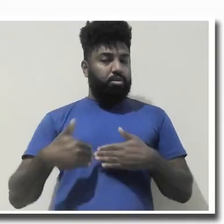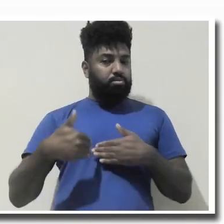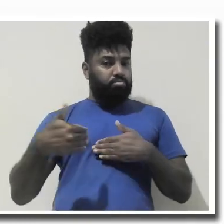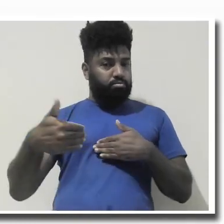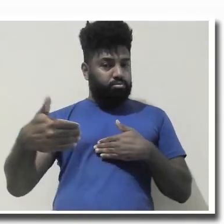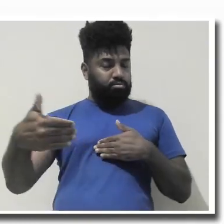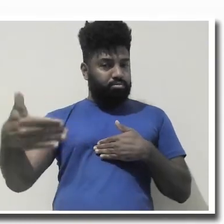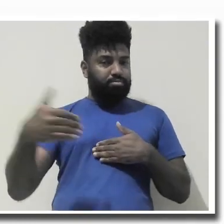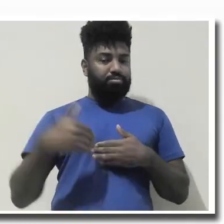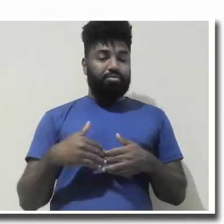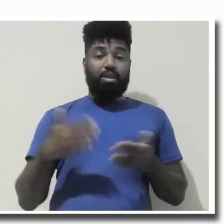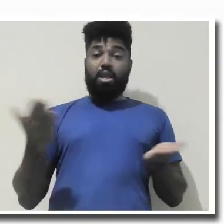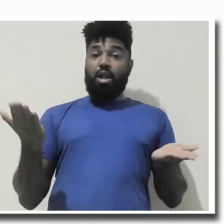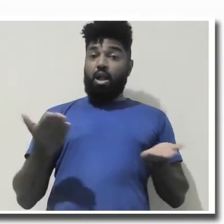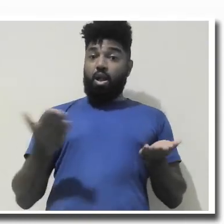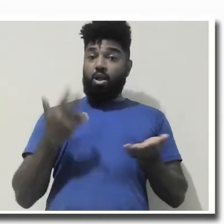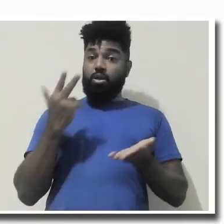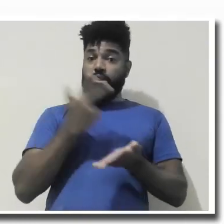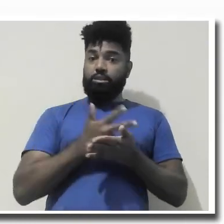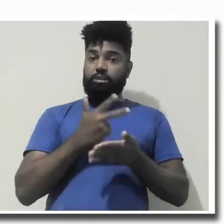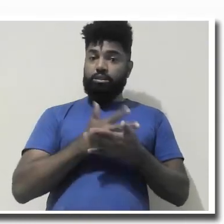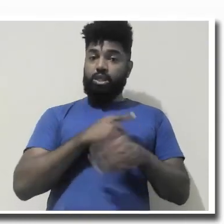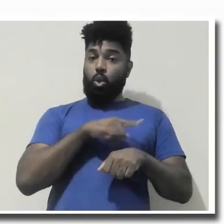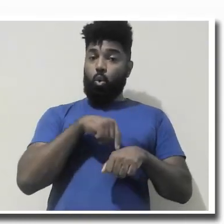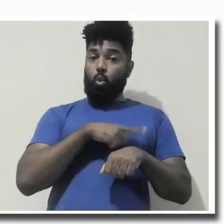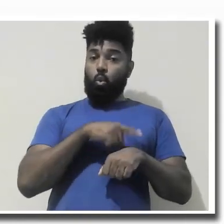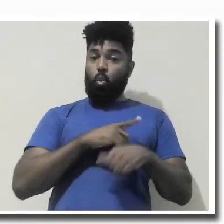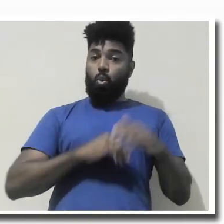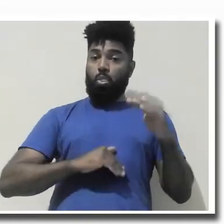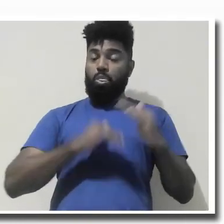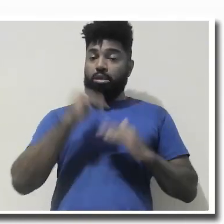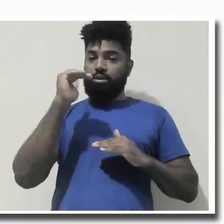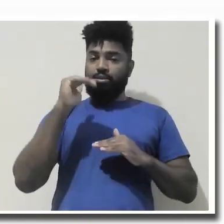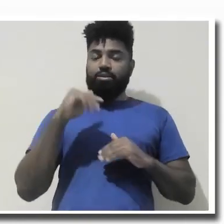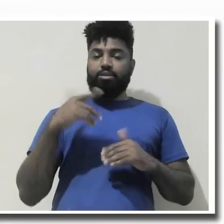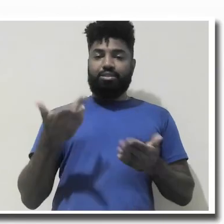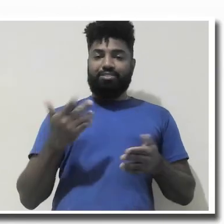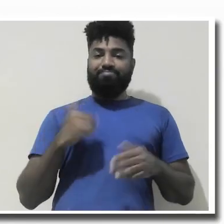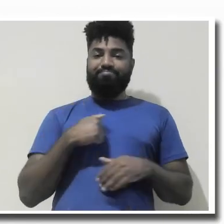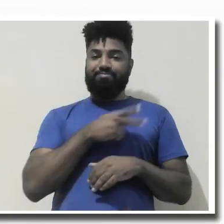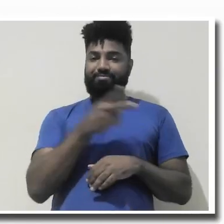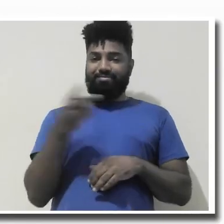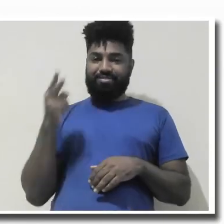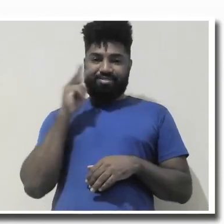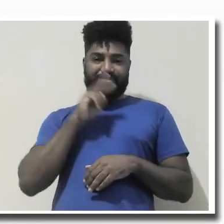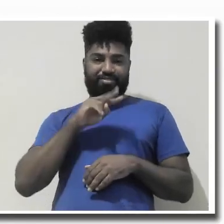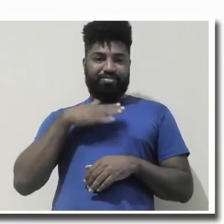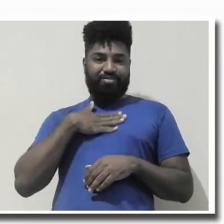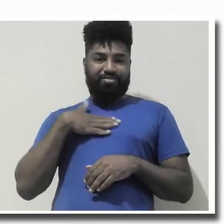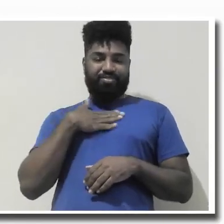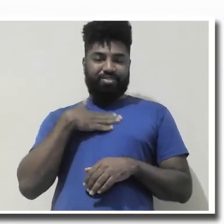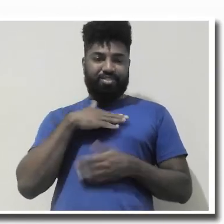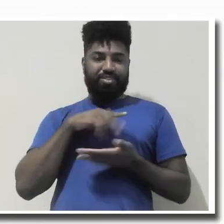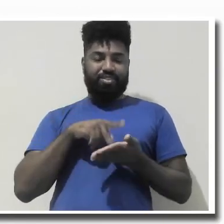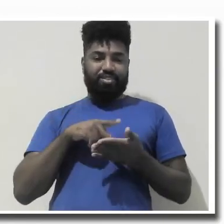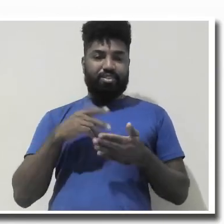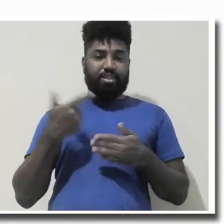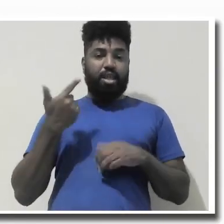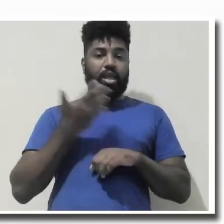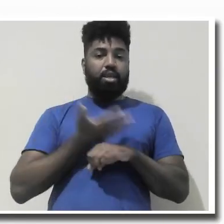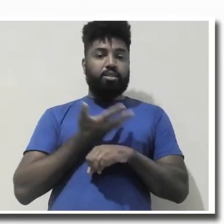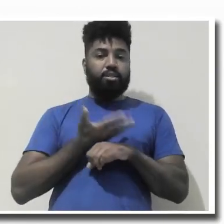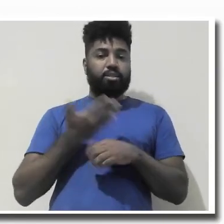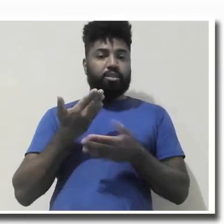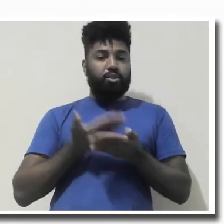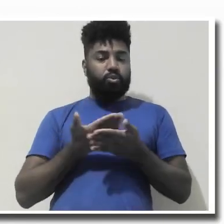o vídeo já extrapolou um tempo aí agradável a todos. Então, o restante do conteúdo espero que